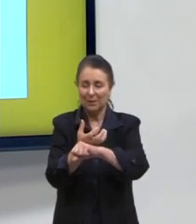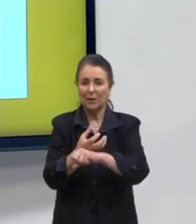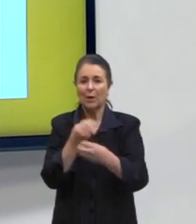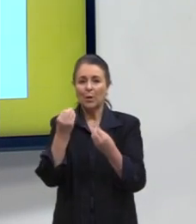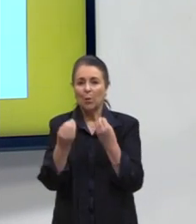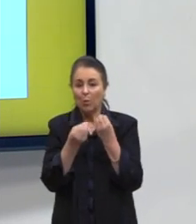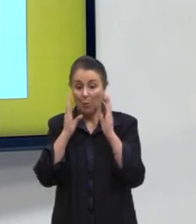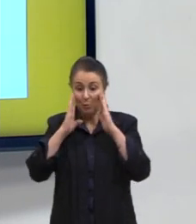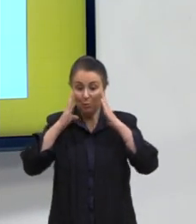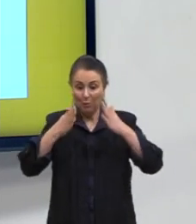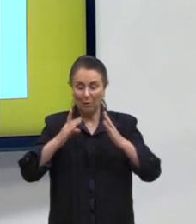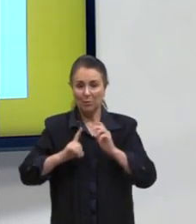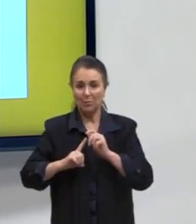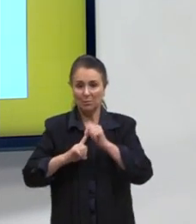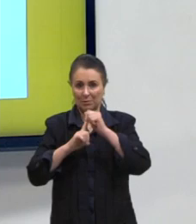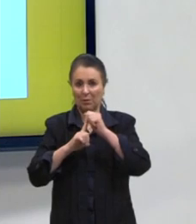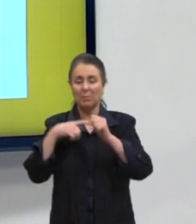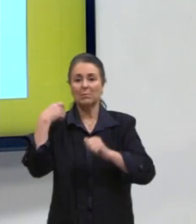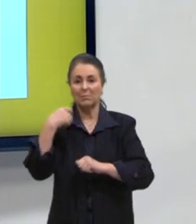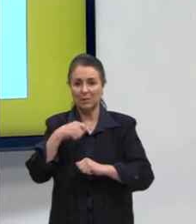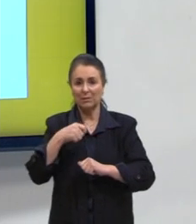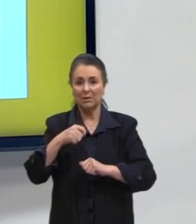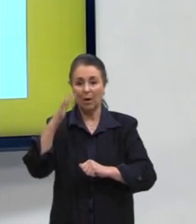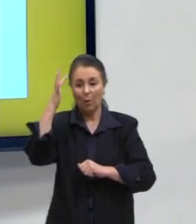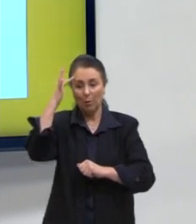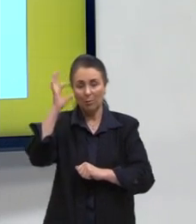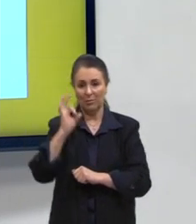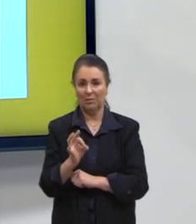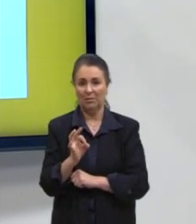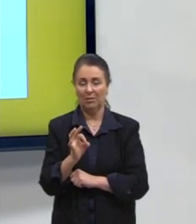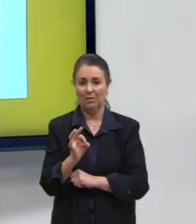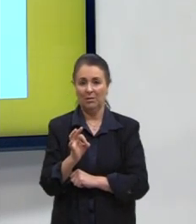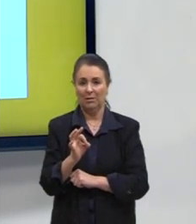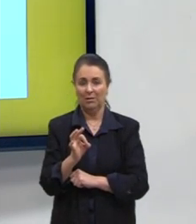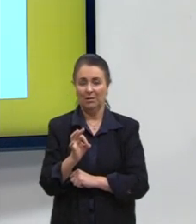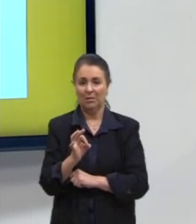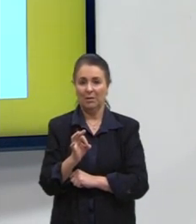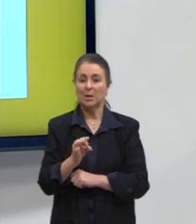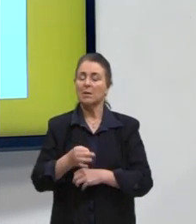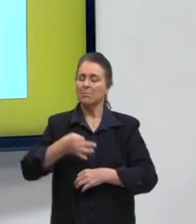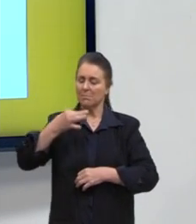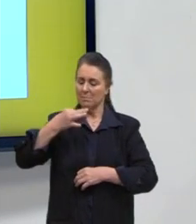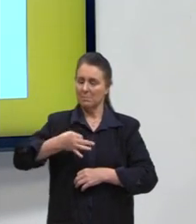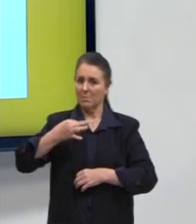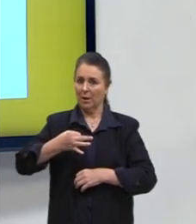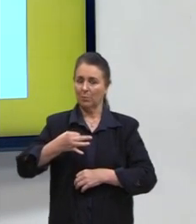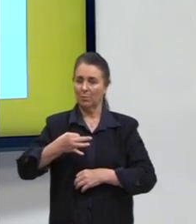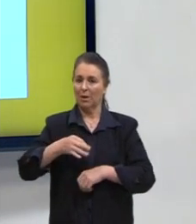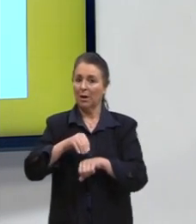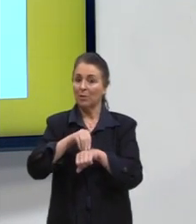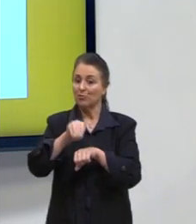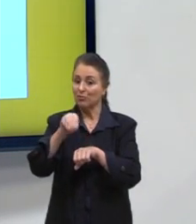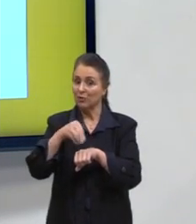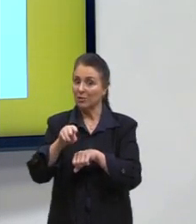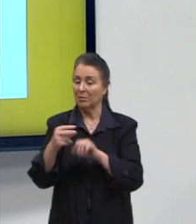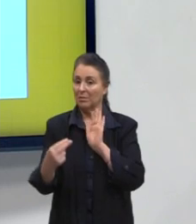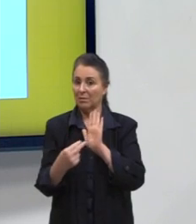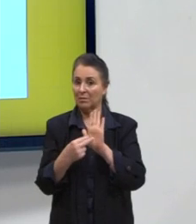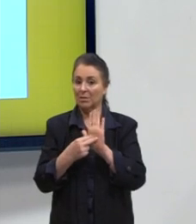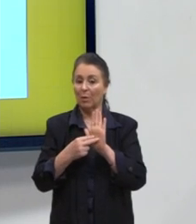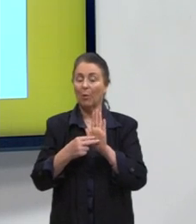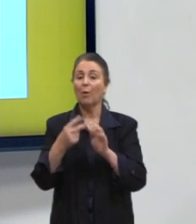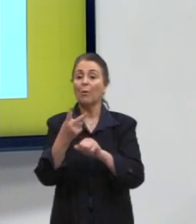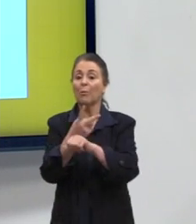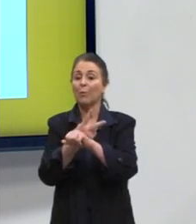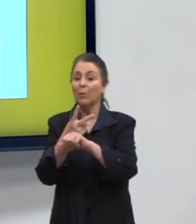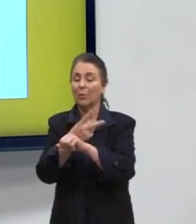foco né então a gente precisa compreender isso e certamente fiquem ligados nem uma procurada